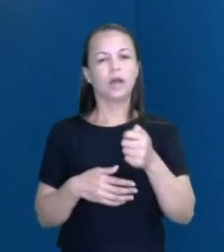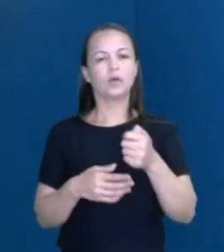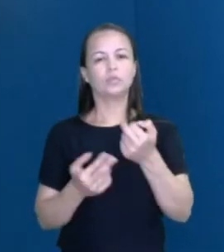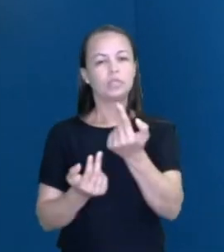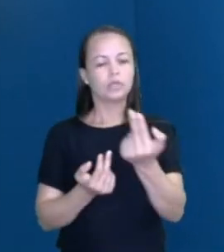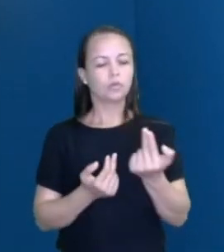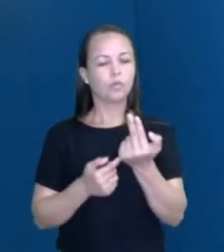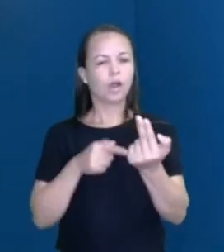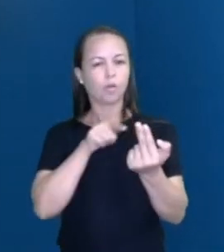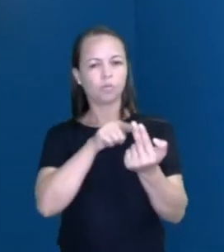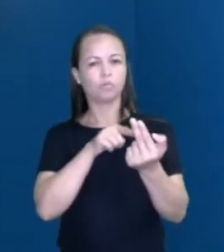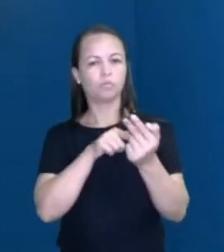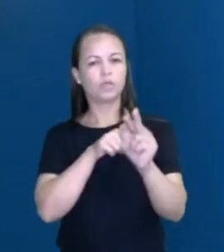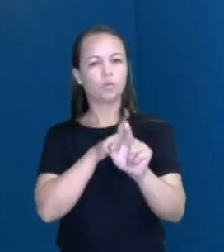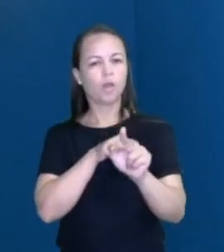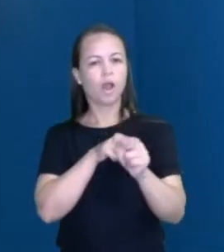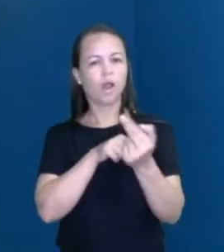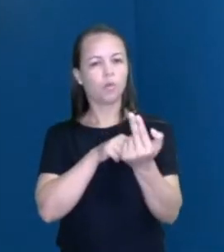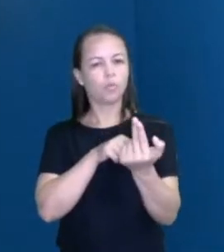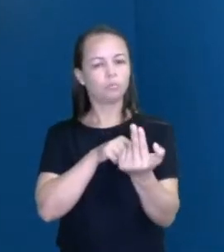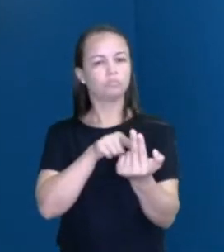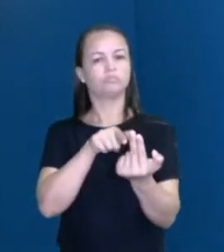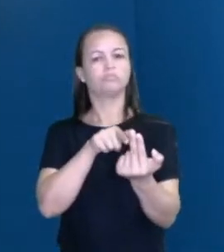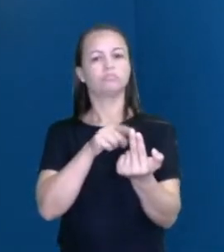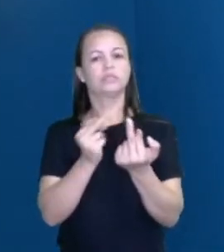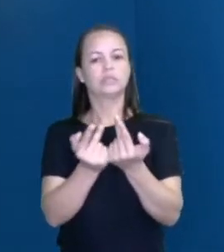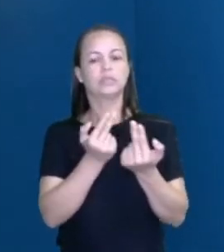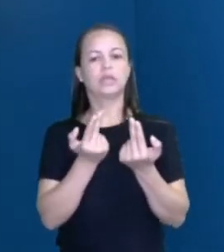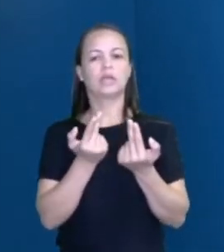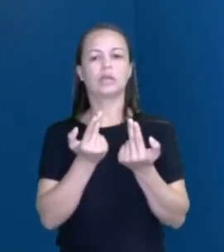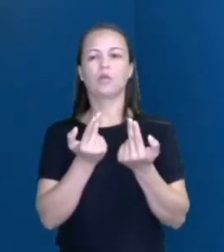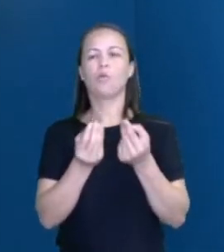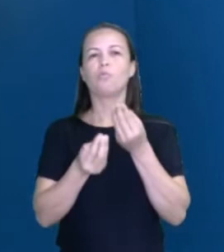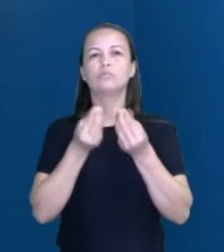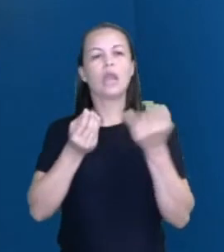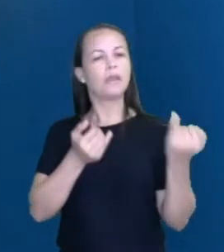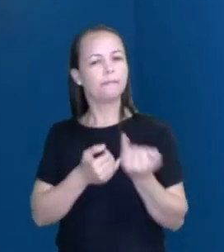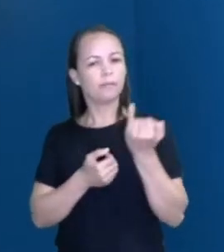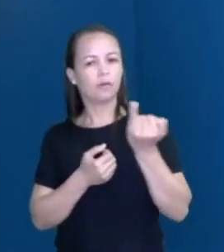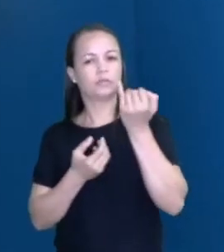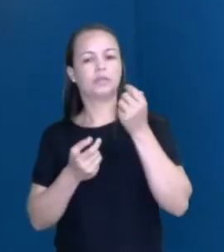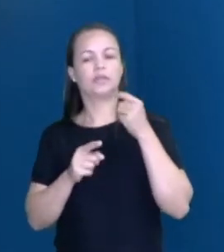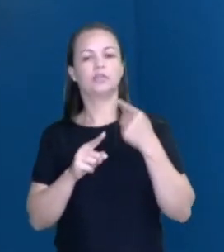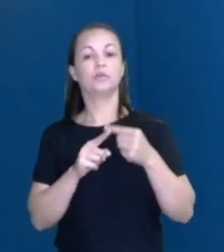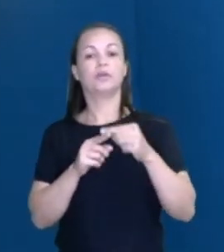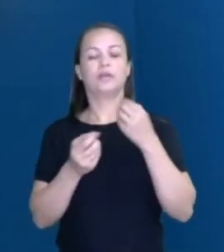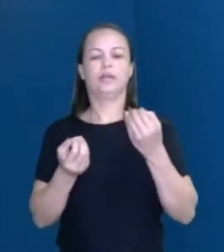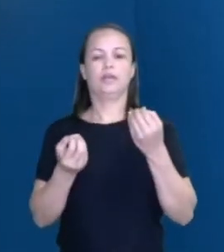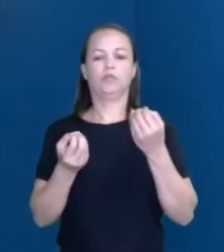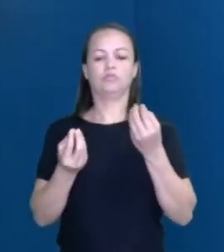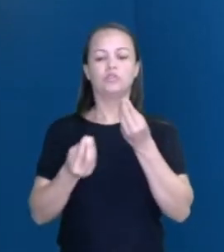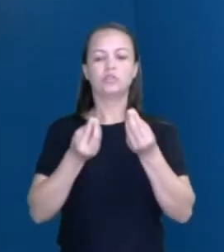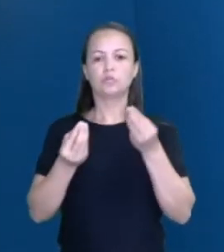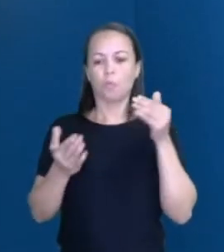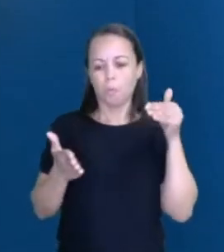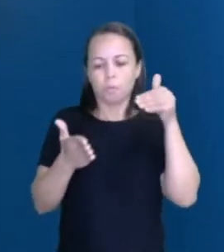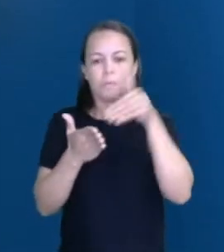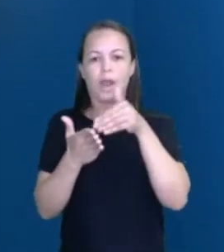tão importante que ele é como se fosse o marco da divisão da minha